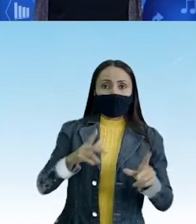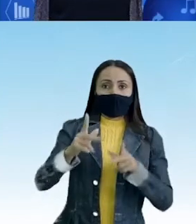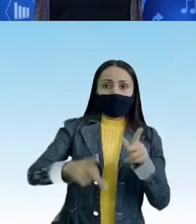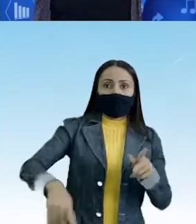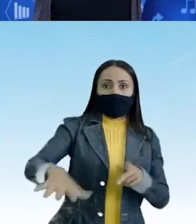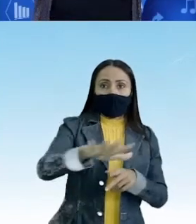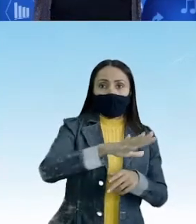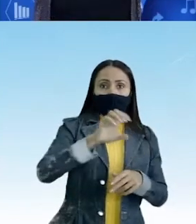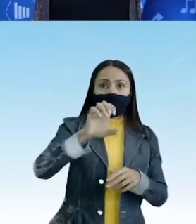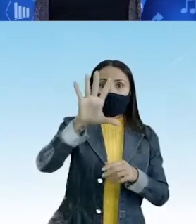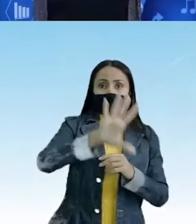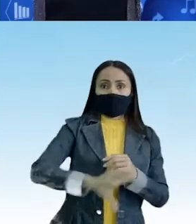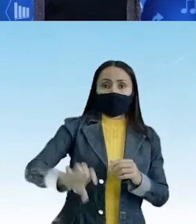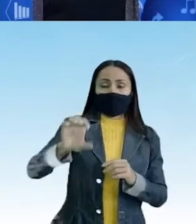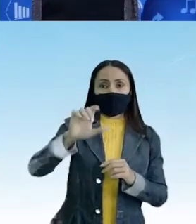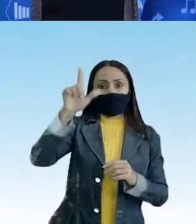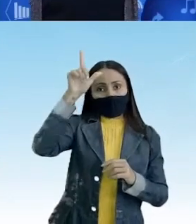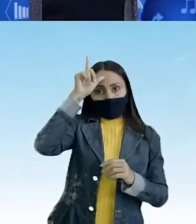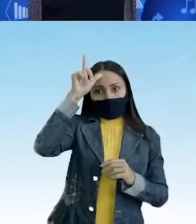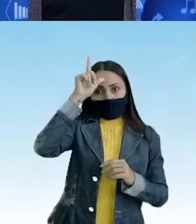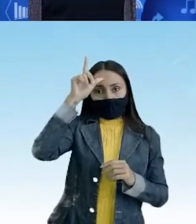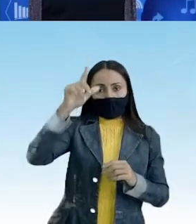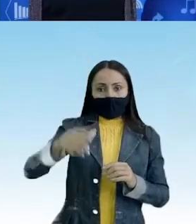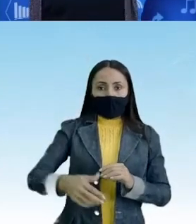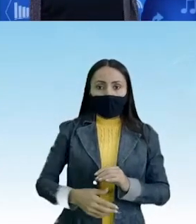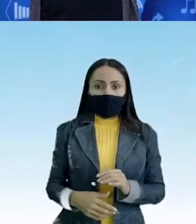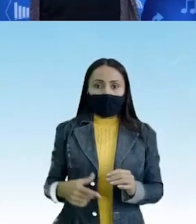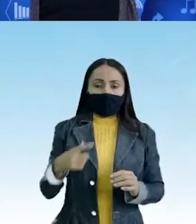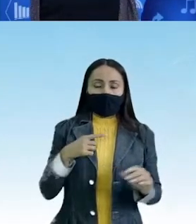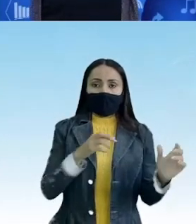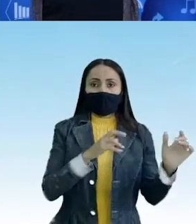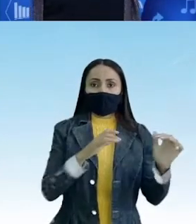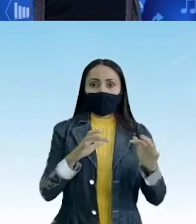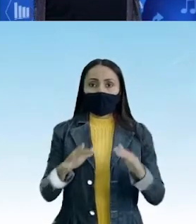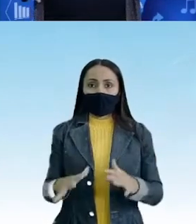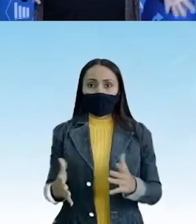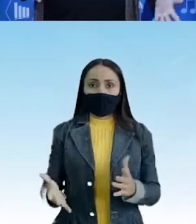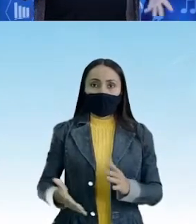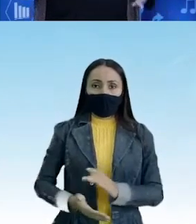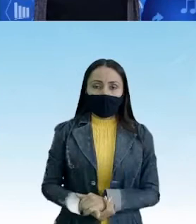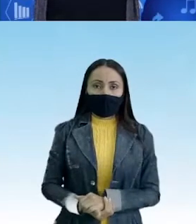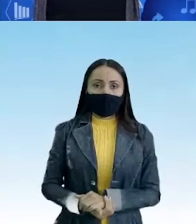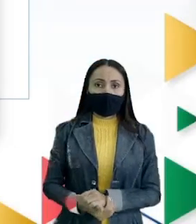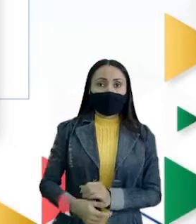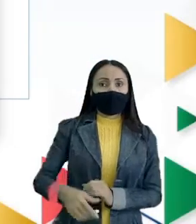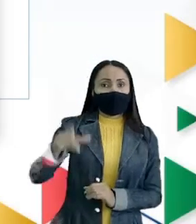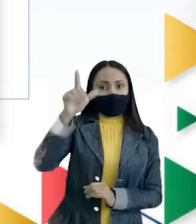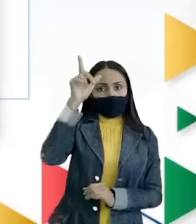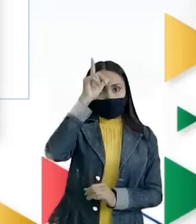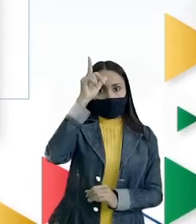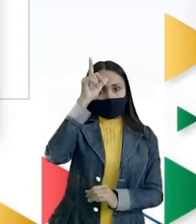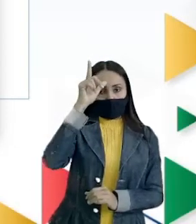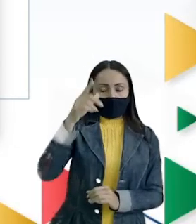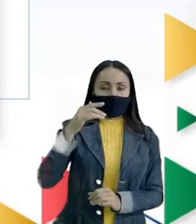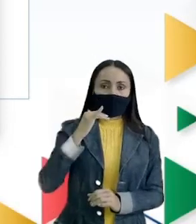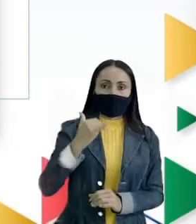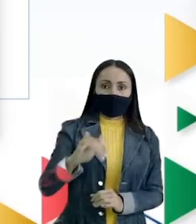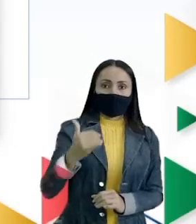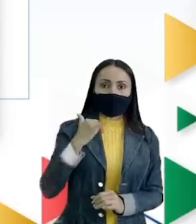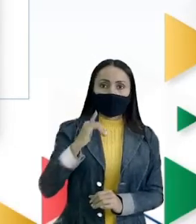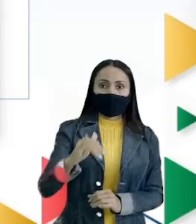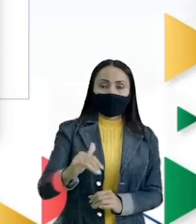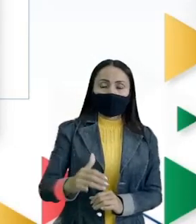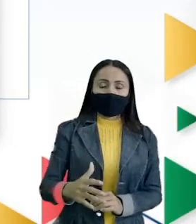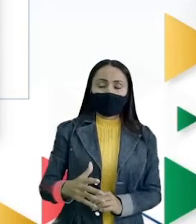como os holandeses, Pernambuco que teve a invasão deles, né? Os alemães, os italianos, com uma forte